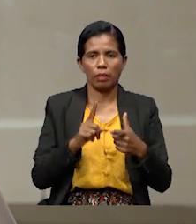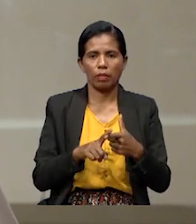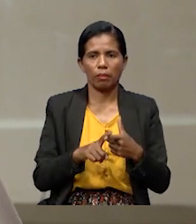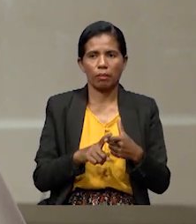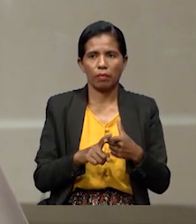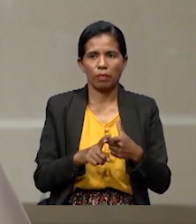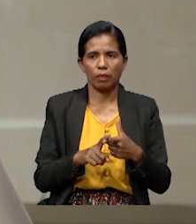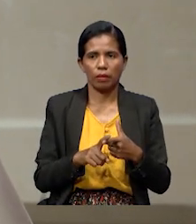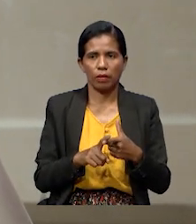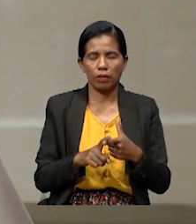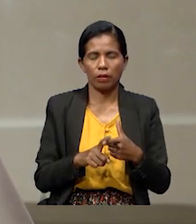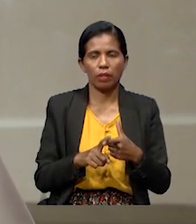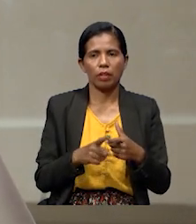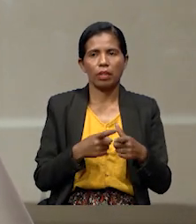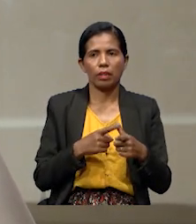depois de